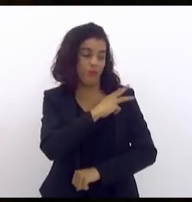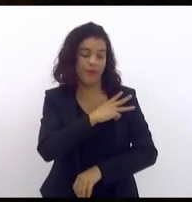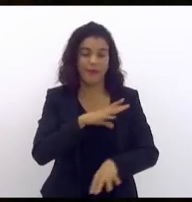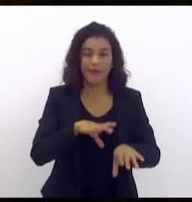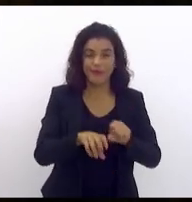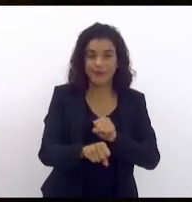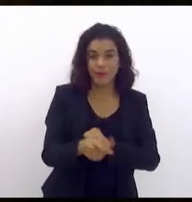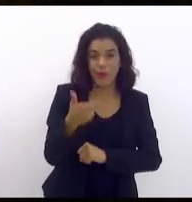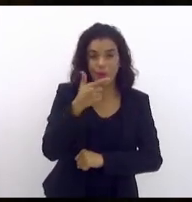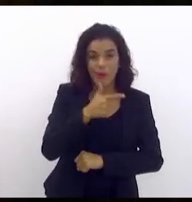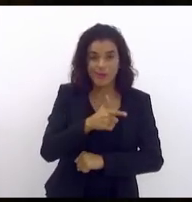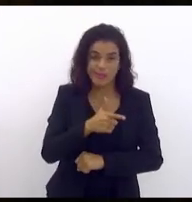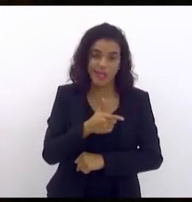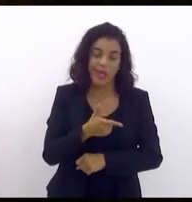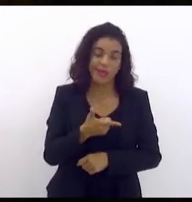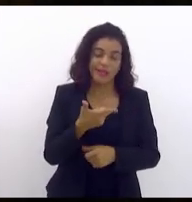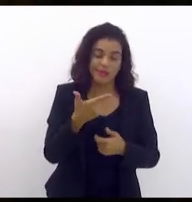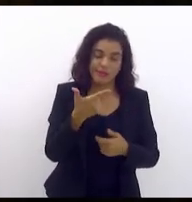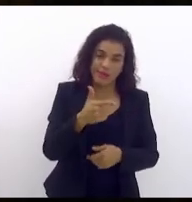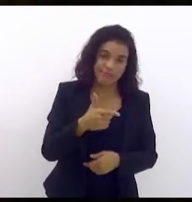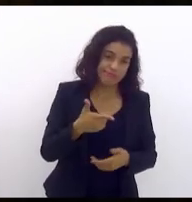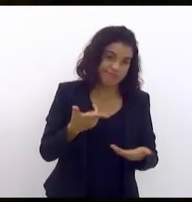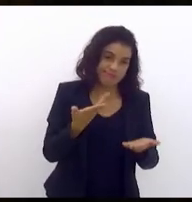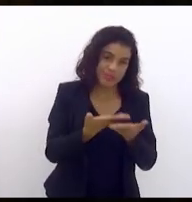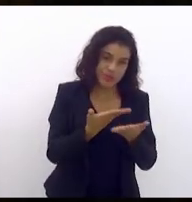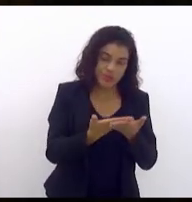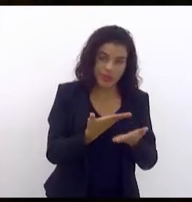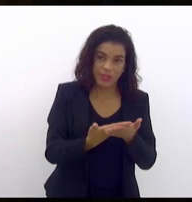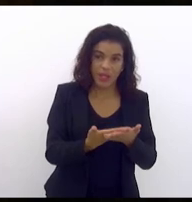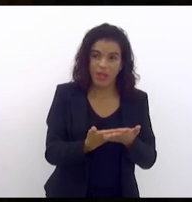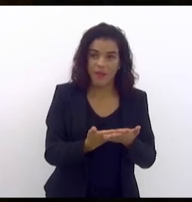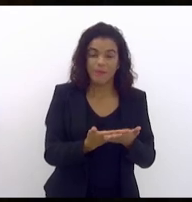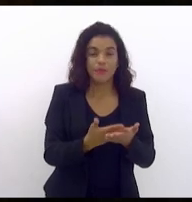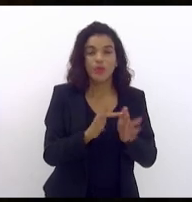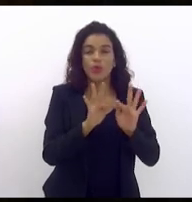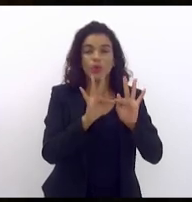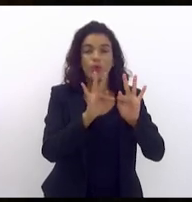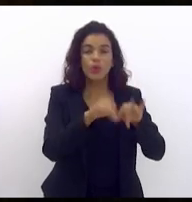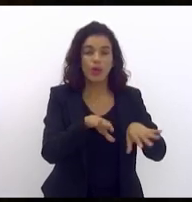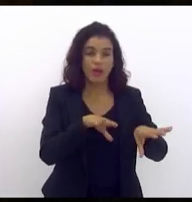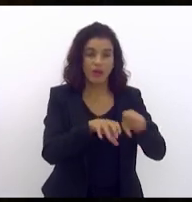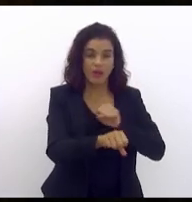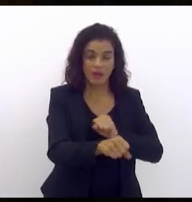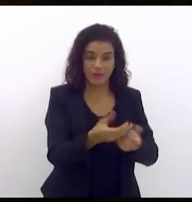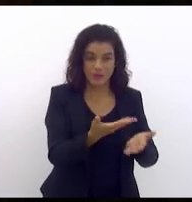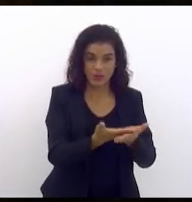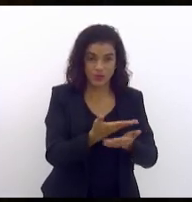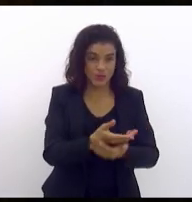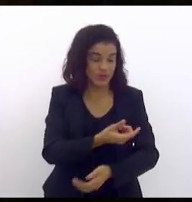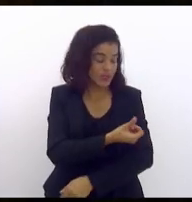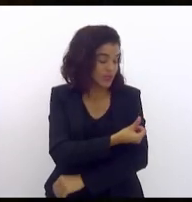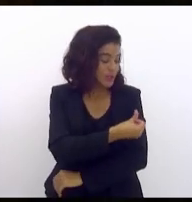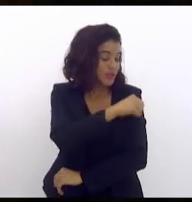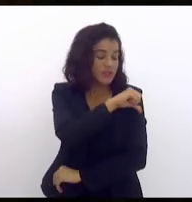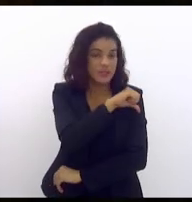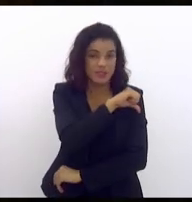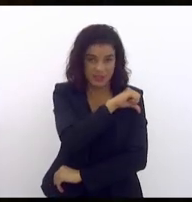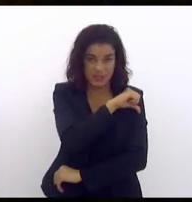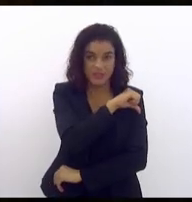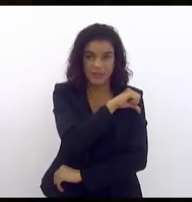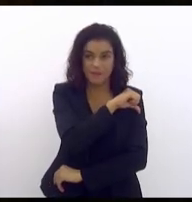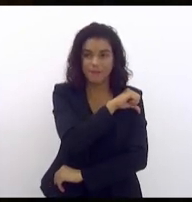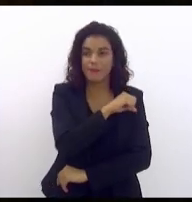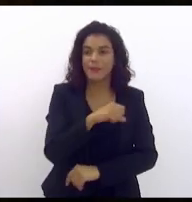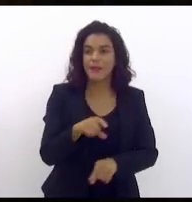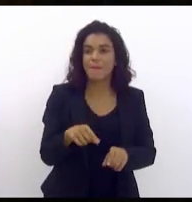não consegue acesso à educação Então são jovens que não terminaram muitas vezes o ensino fundamental eh vejo pelo